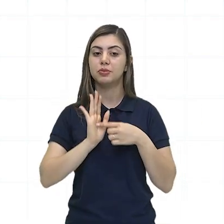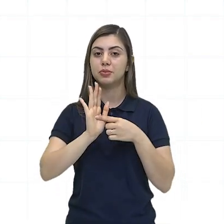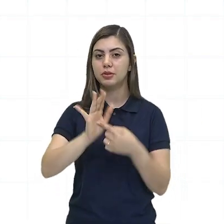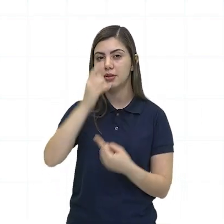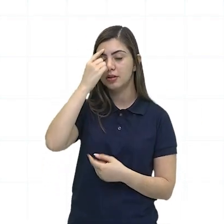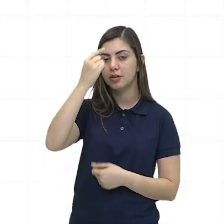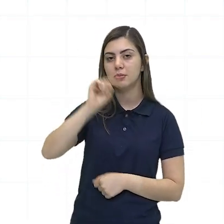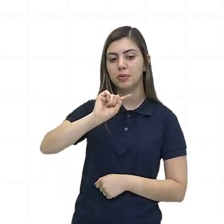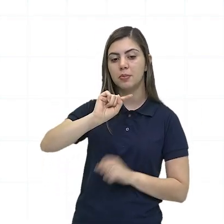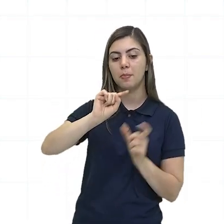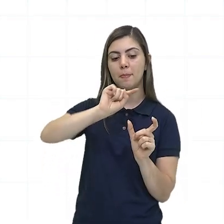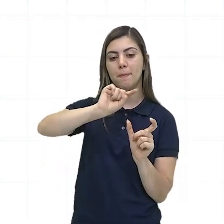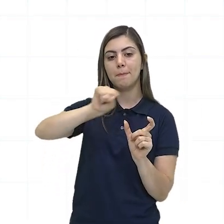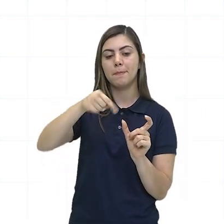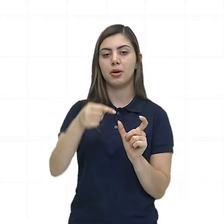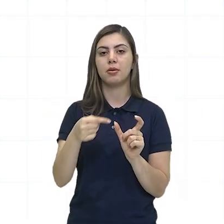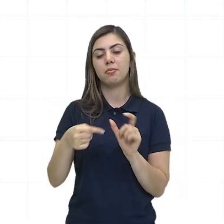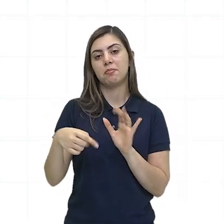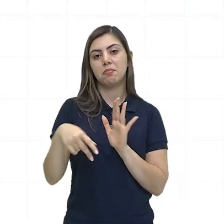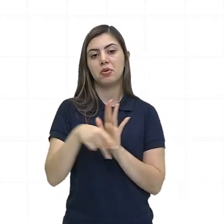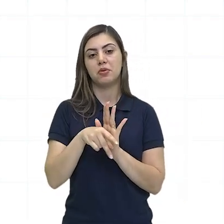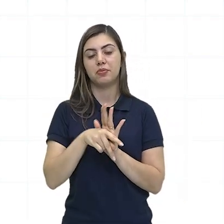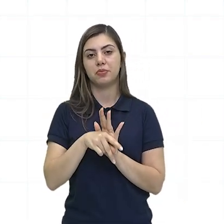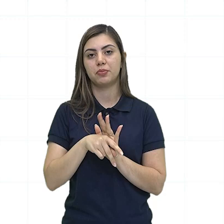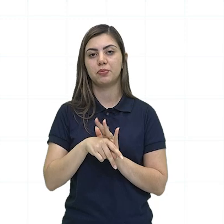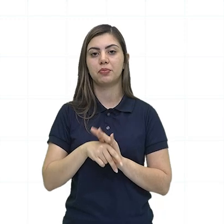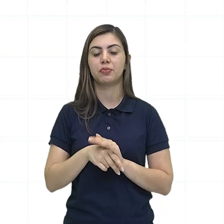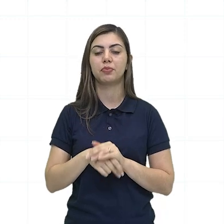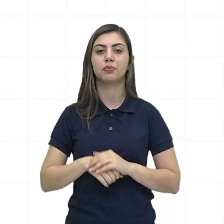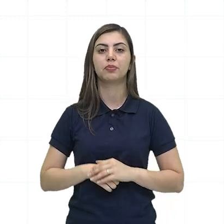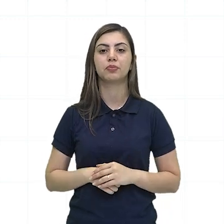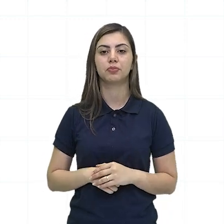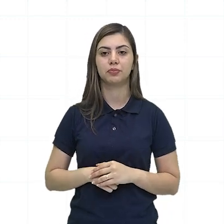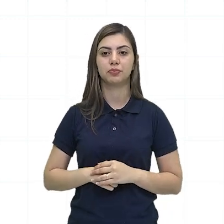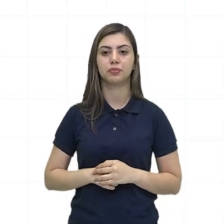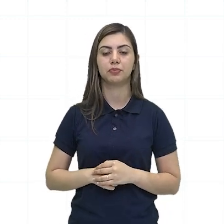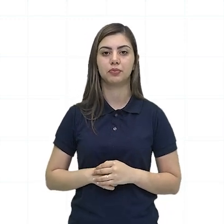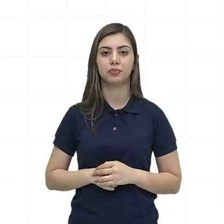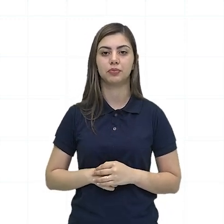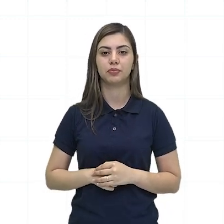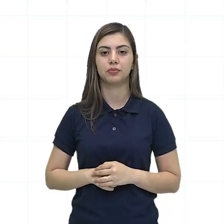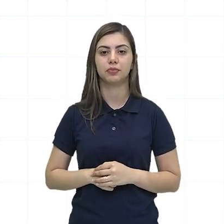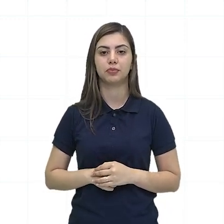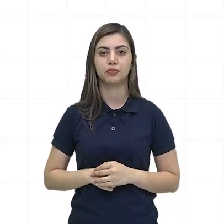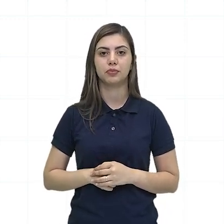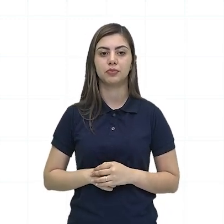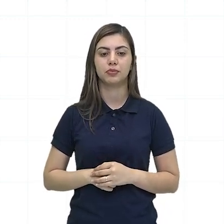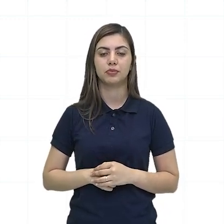né? Indicando posse aí nesse exemplo mesmo do relógio, ó.